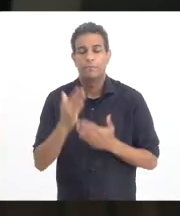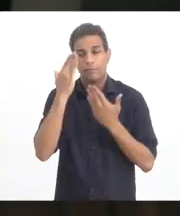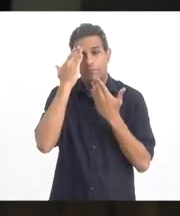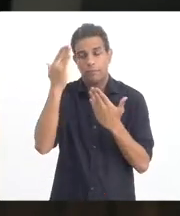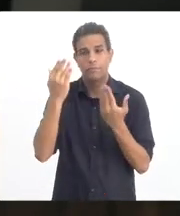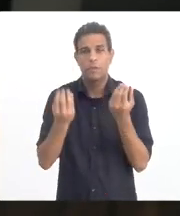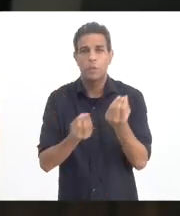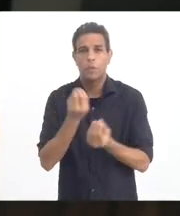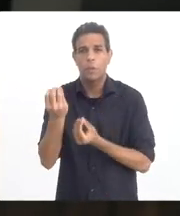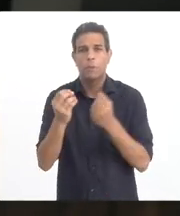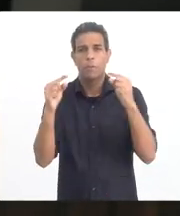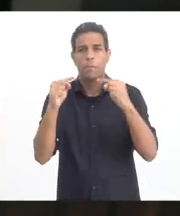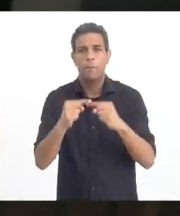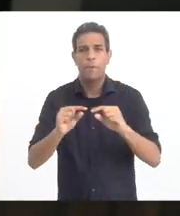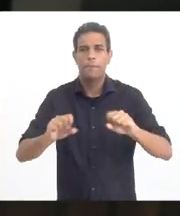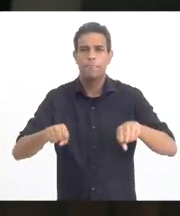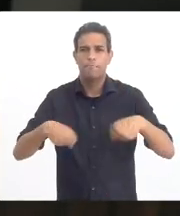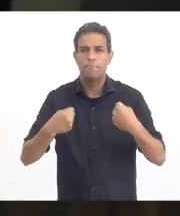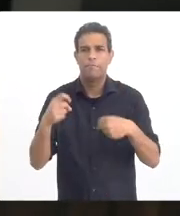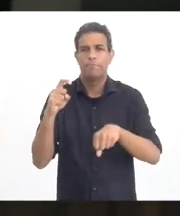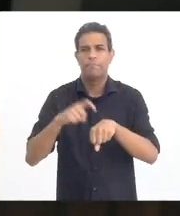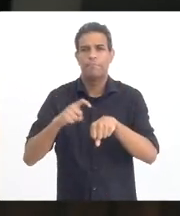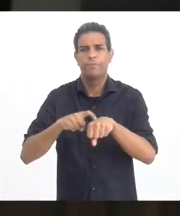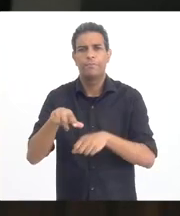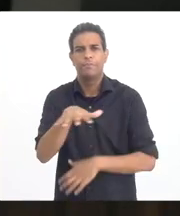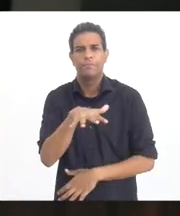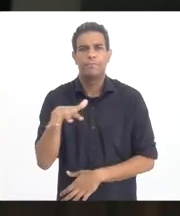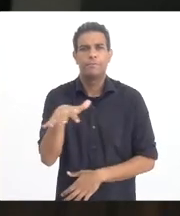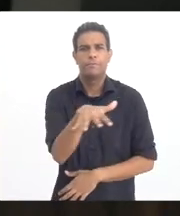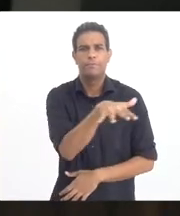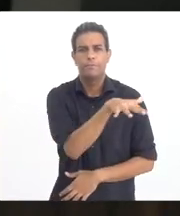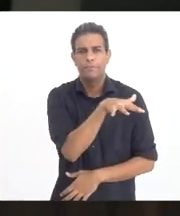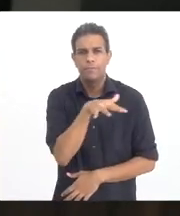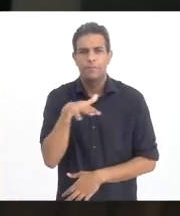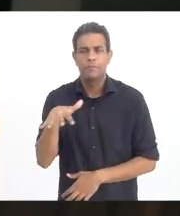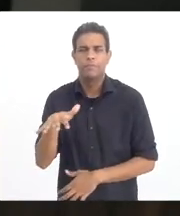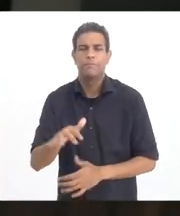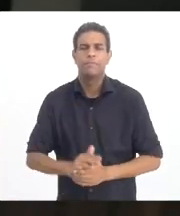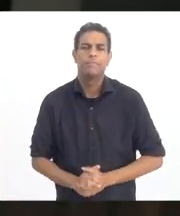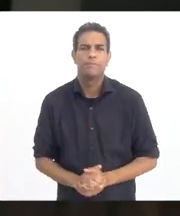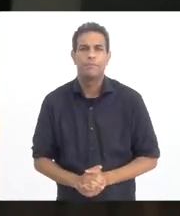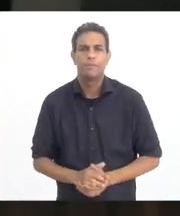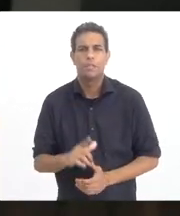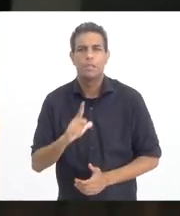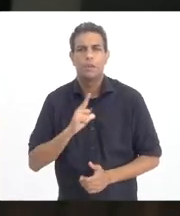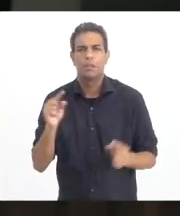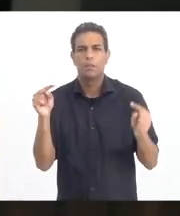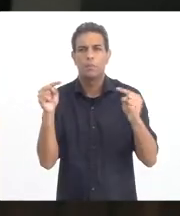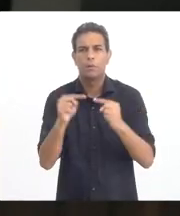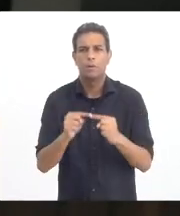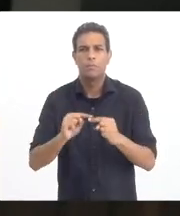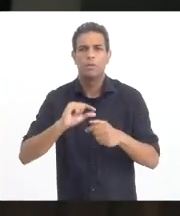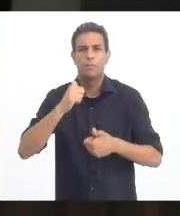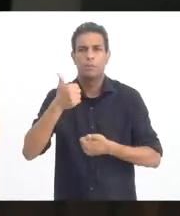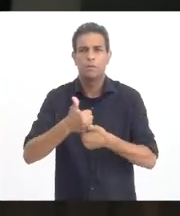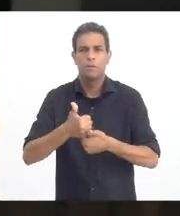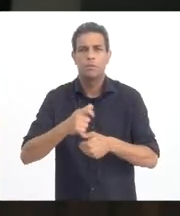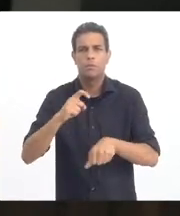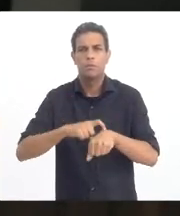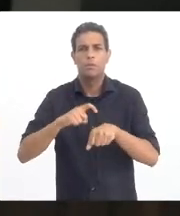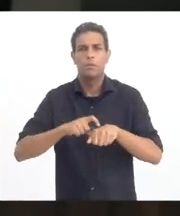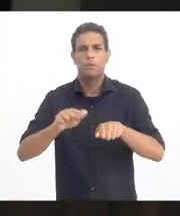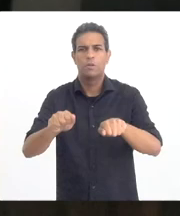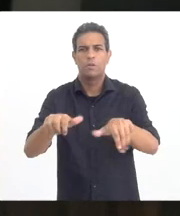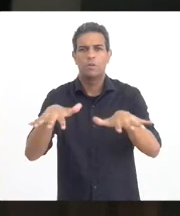obrigatoriedade de que, inclusive, o tempo seja cumprido. Ocorre que, se nós completarmos o tempo da audiência